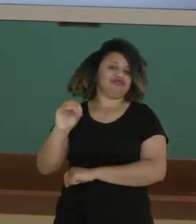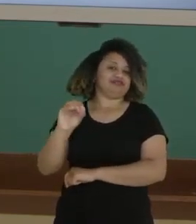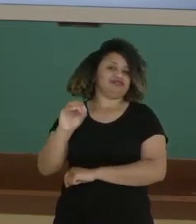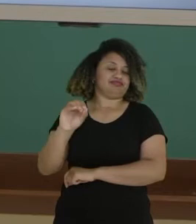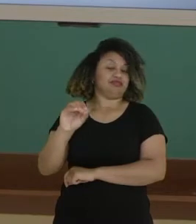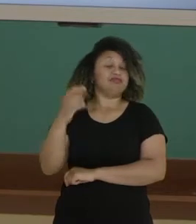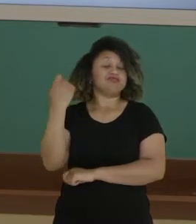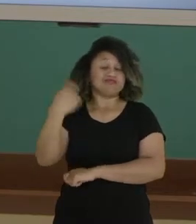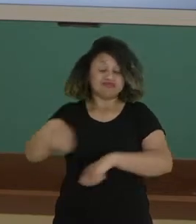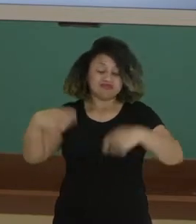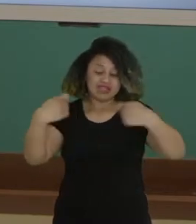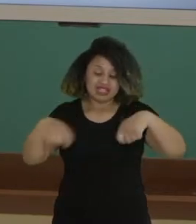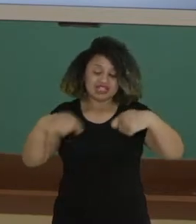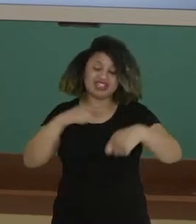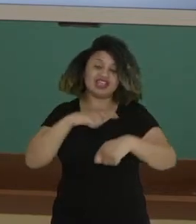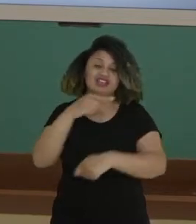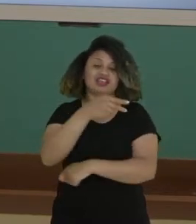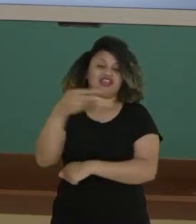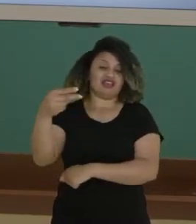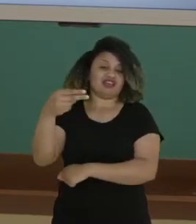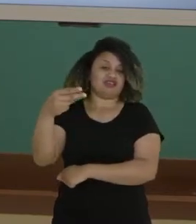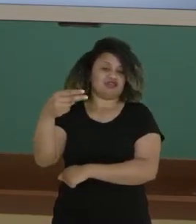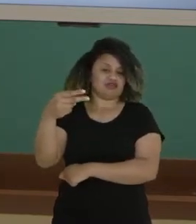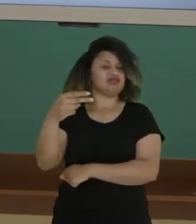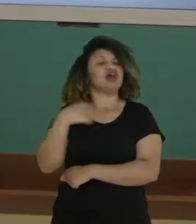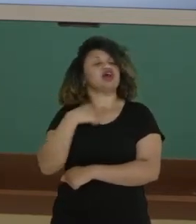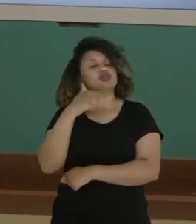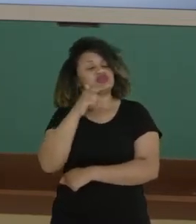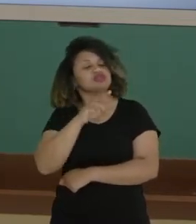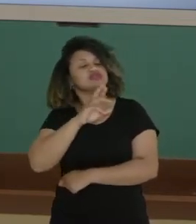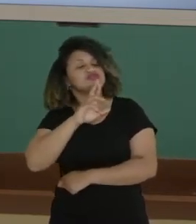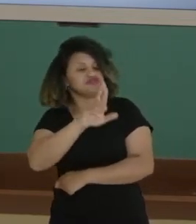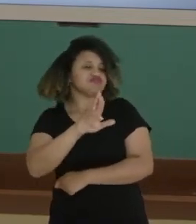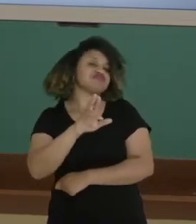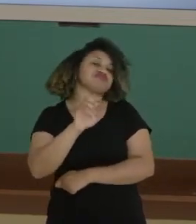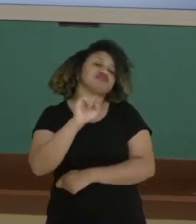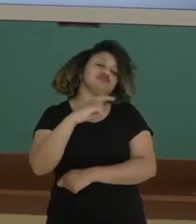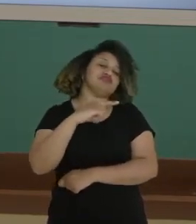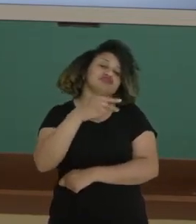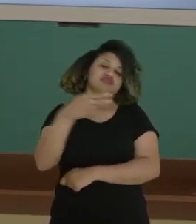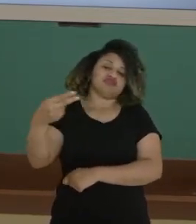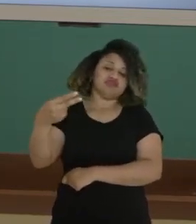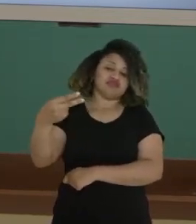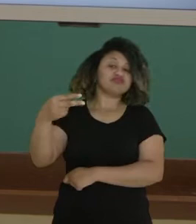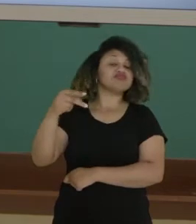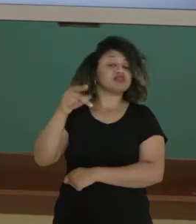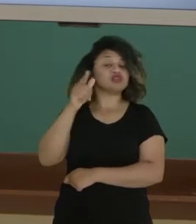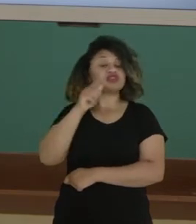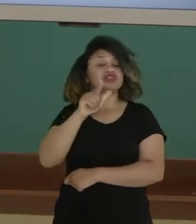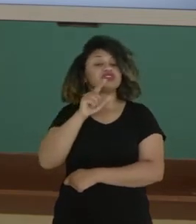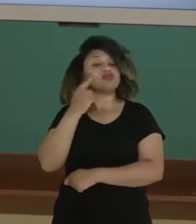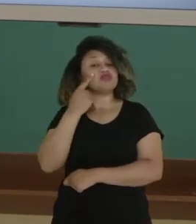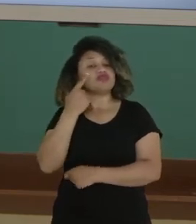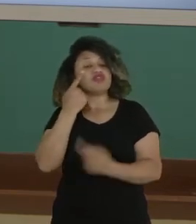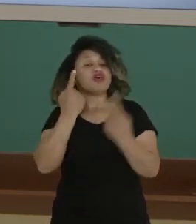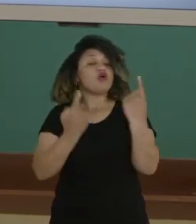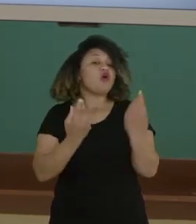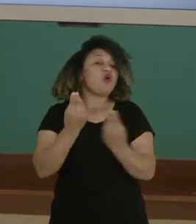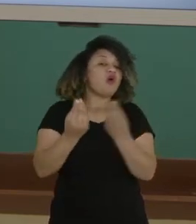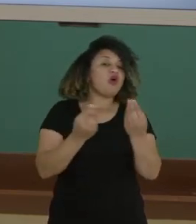equação. Tem sinal de igual, conseguimos resolver. Tem sinal de igual, podemos determinar a solução, ok? Deu para